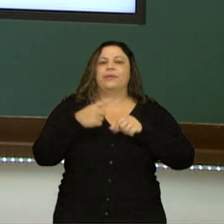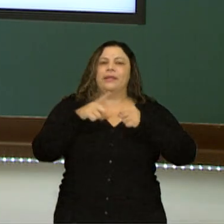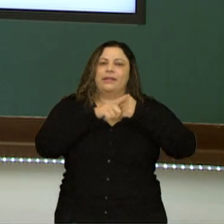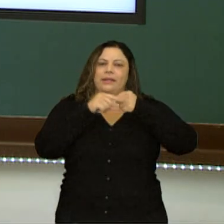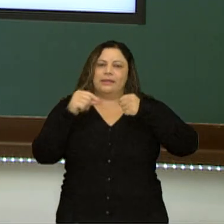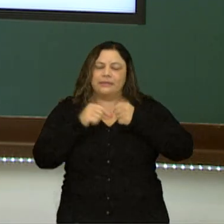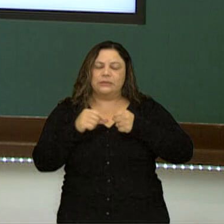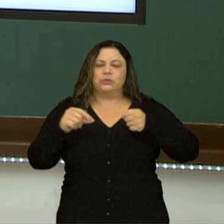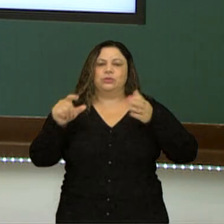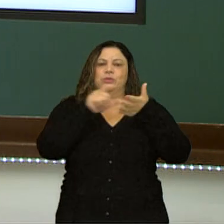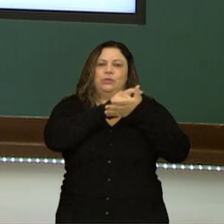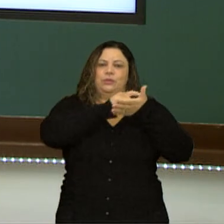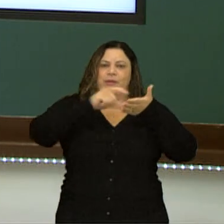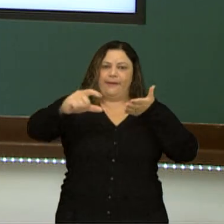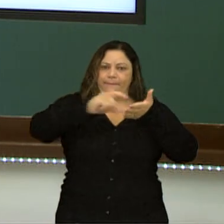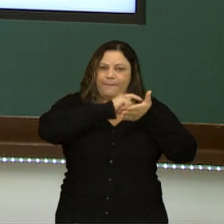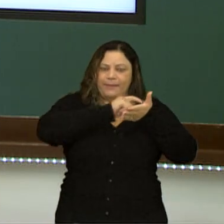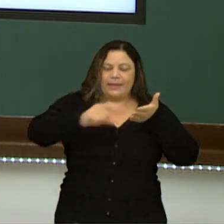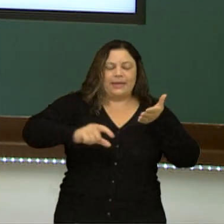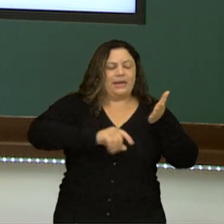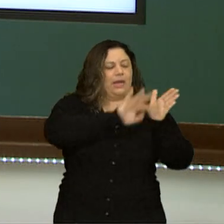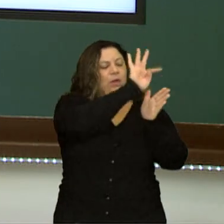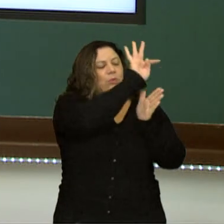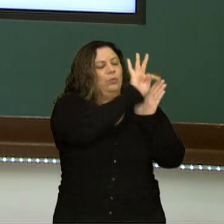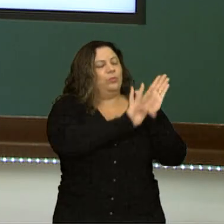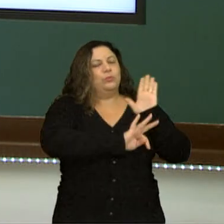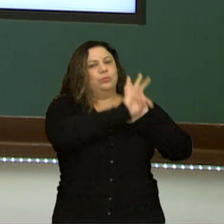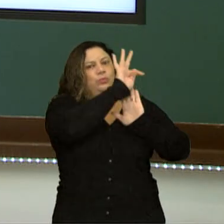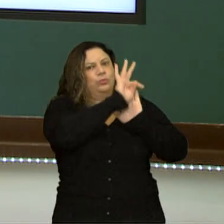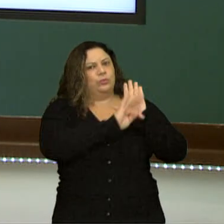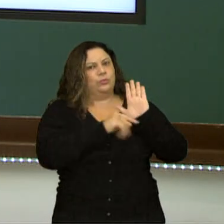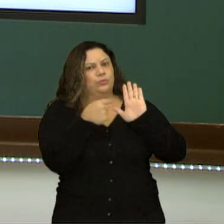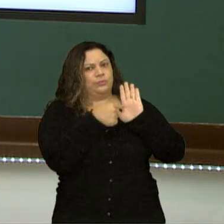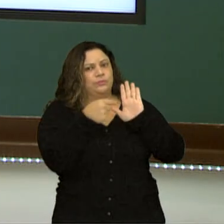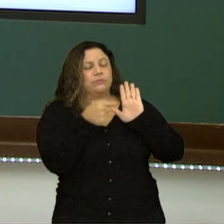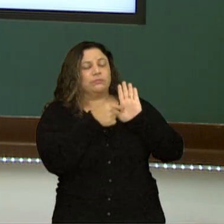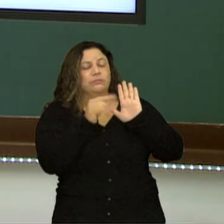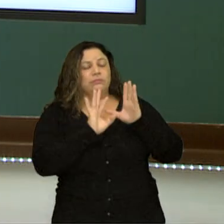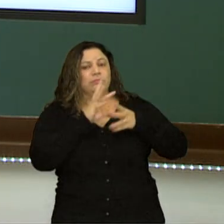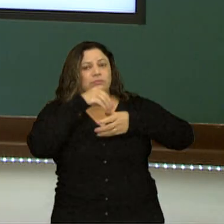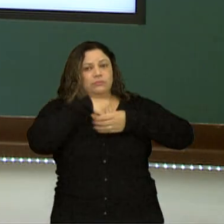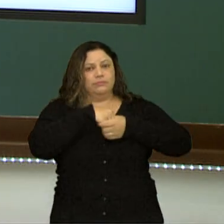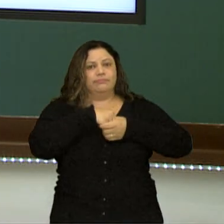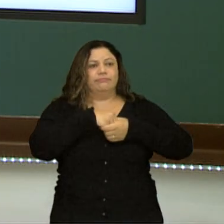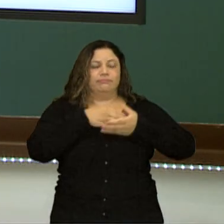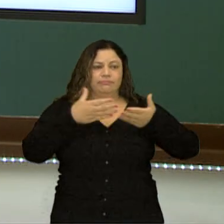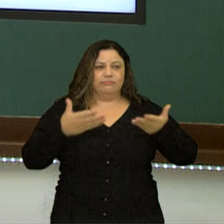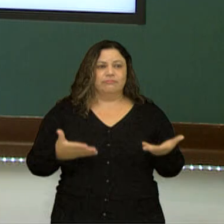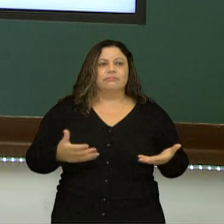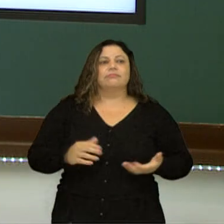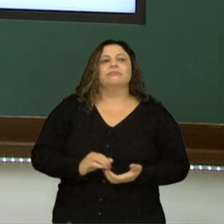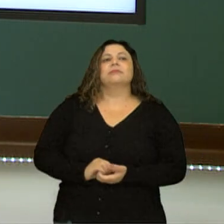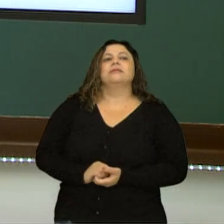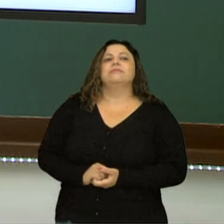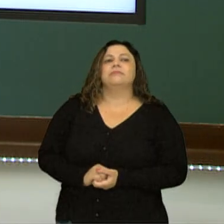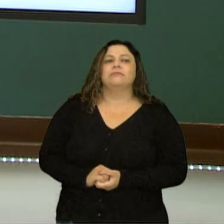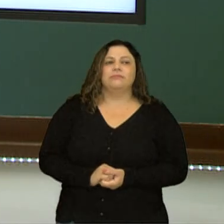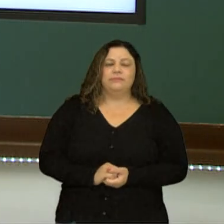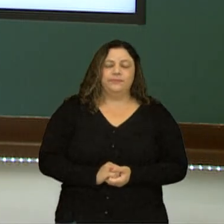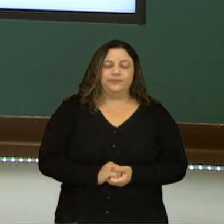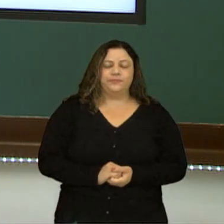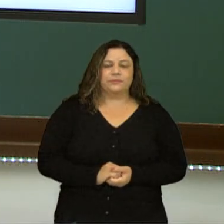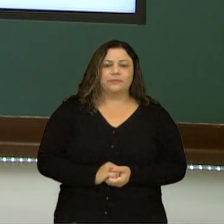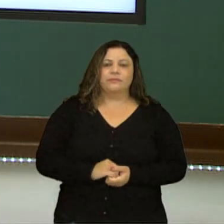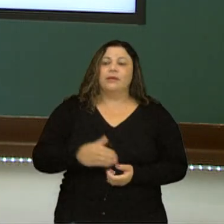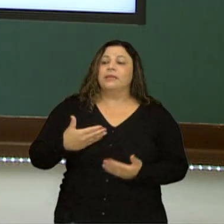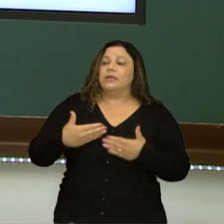incisos, todo o texto legal, toda a parte legal está presente nela, né? Então, vai desde os